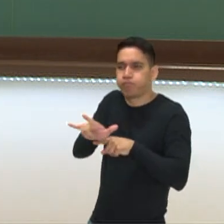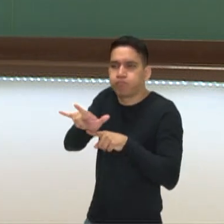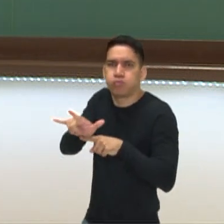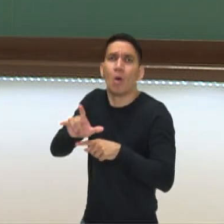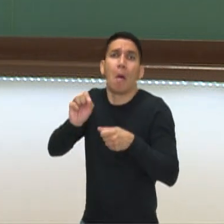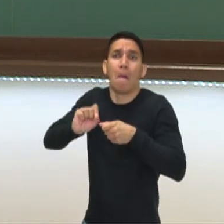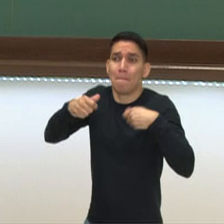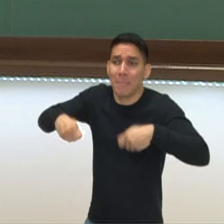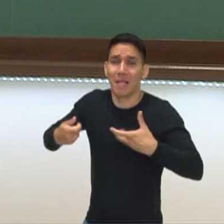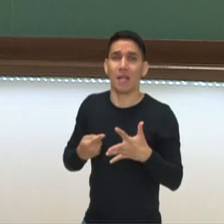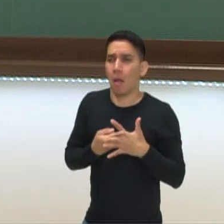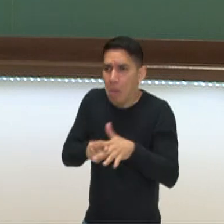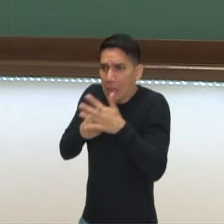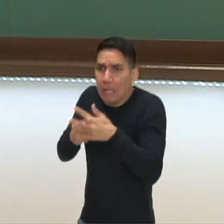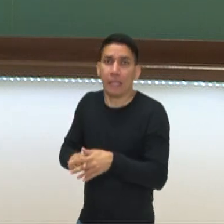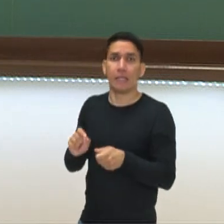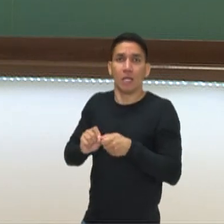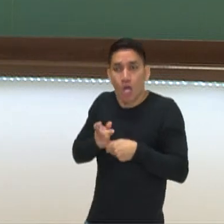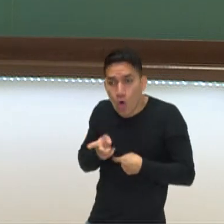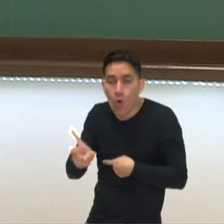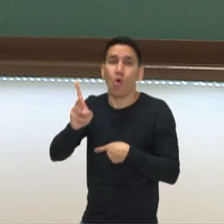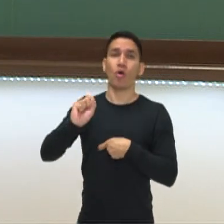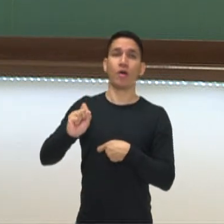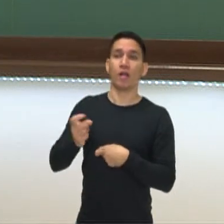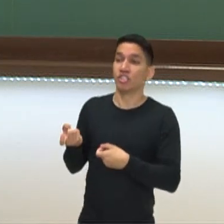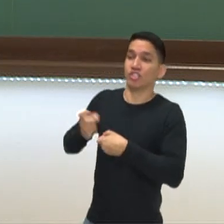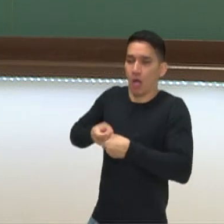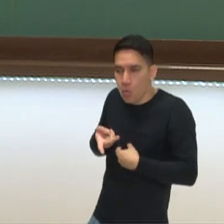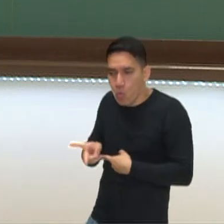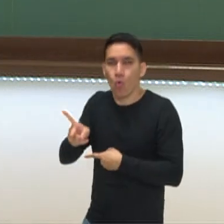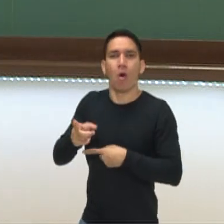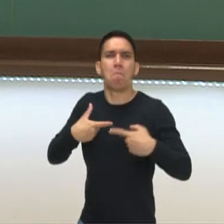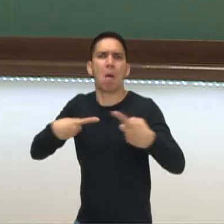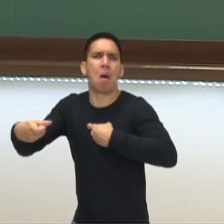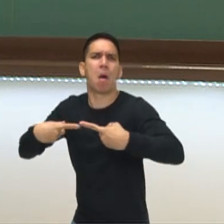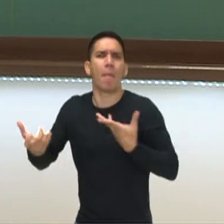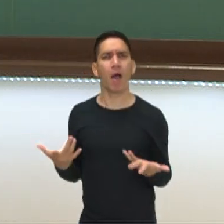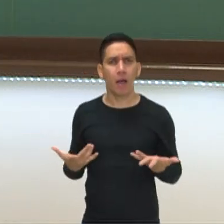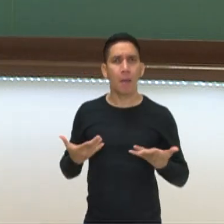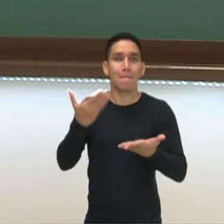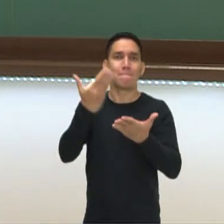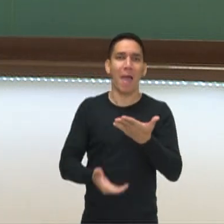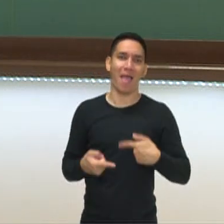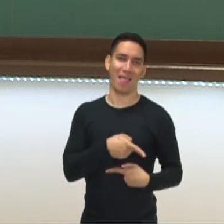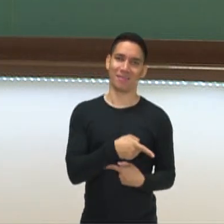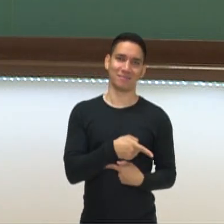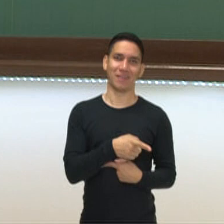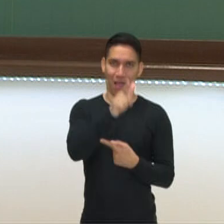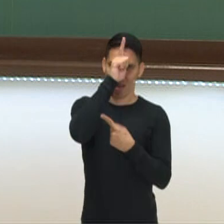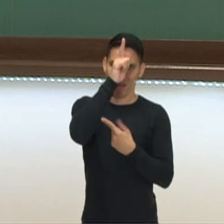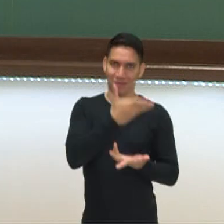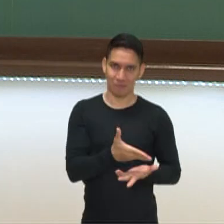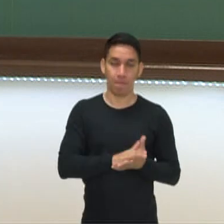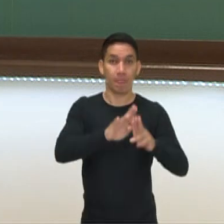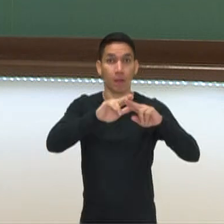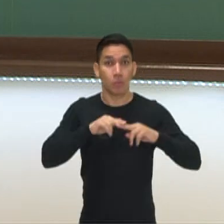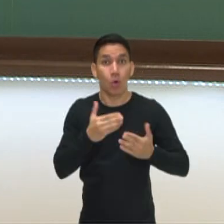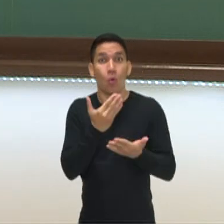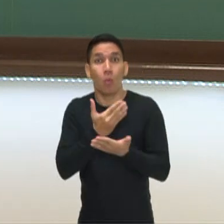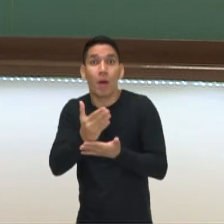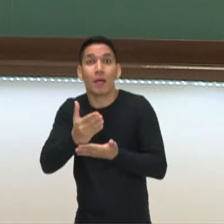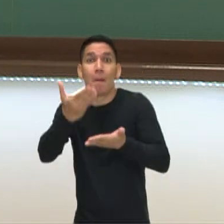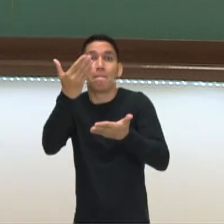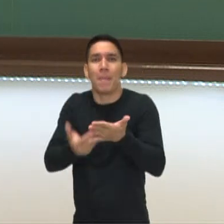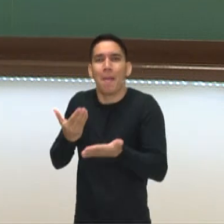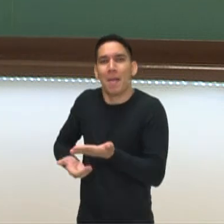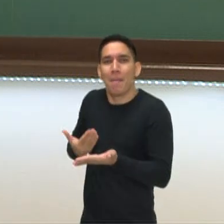de fazer a manutenção desses tanques para colocar eles de volta para o combate. Eles perdem essa capacidade, o que daí começa a destruir toda a